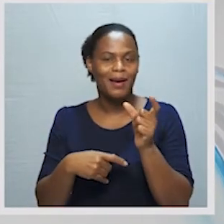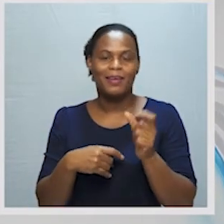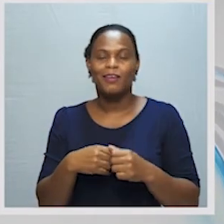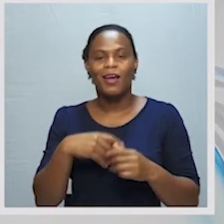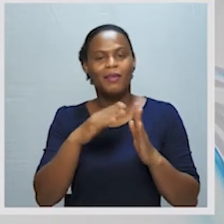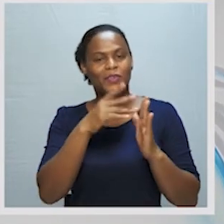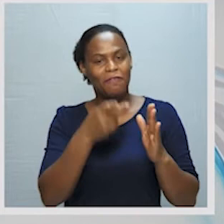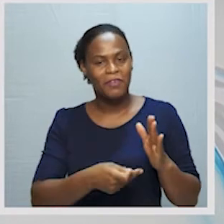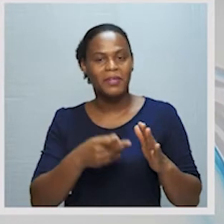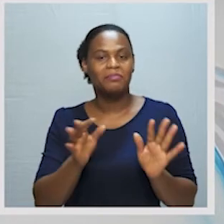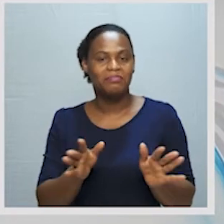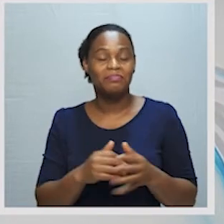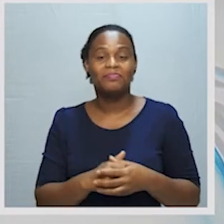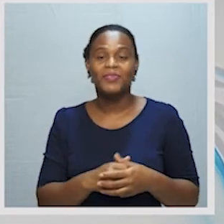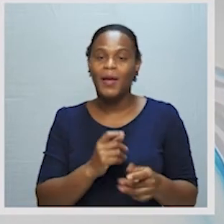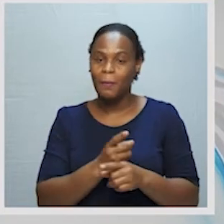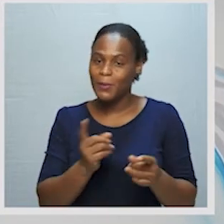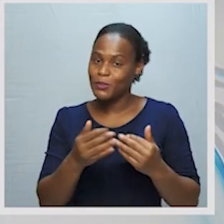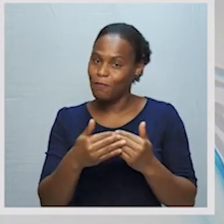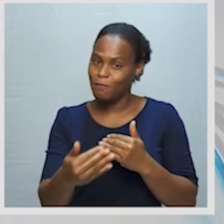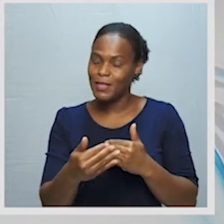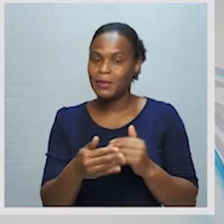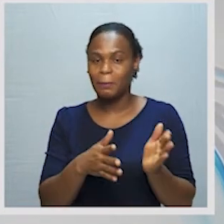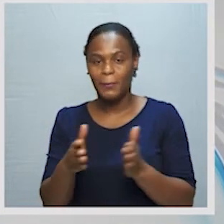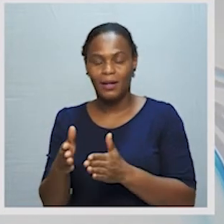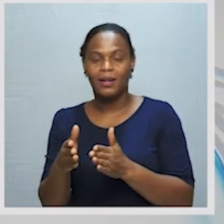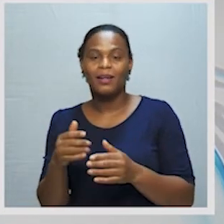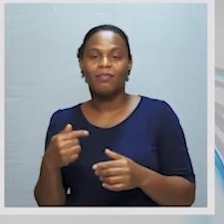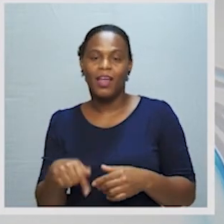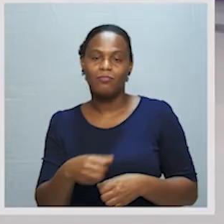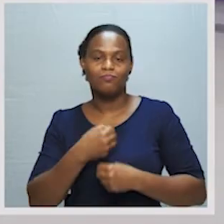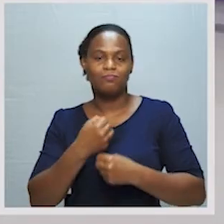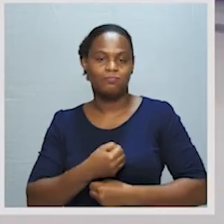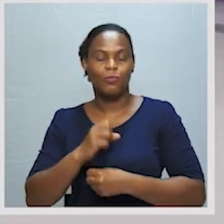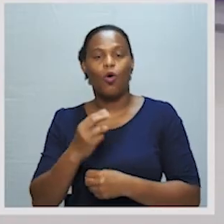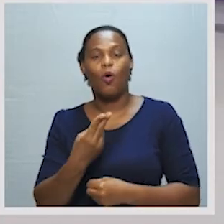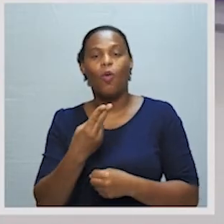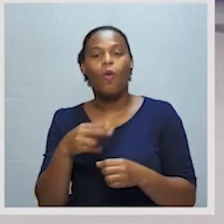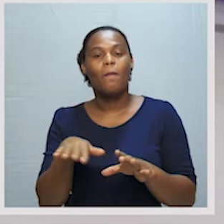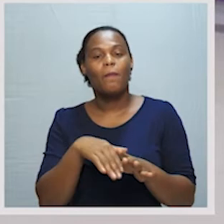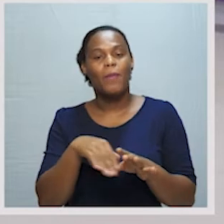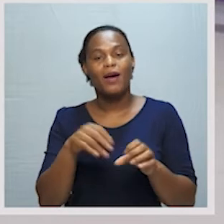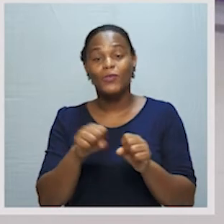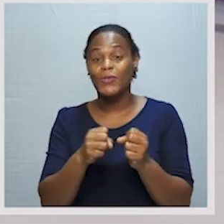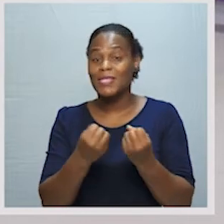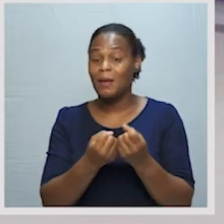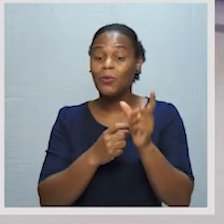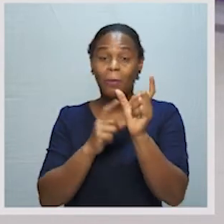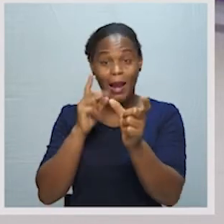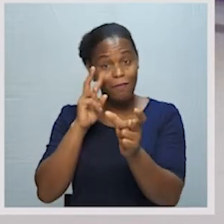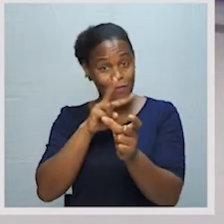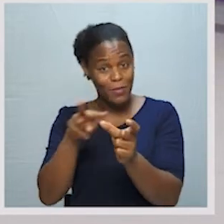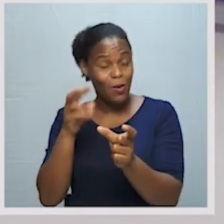esta expressão, fiquem em casa. Então, estamos perante a vertente de afirmação ou intervenção